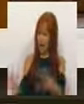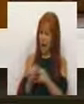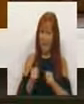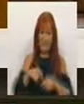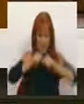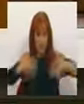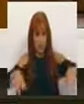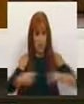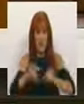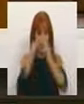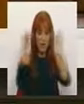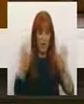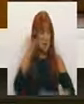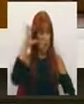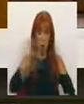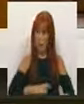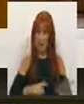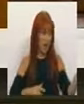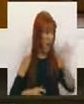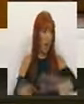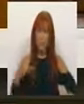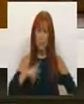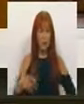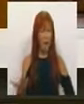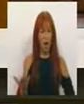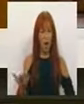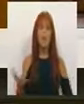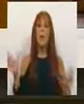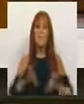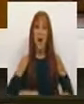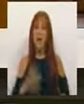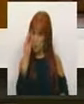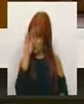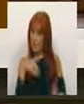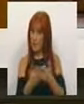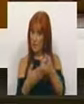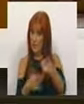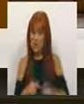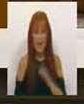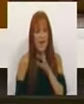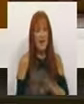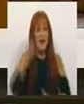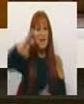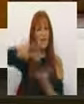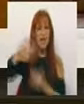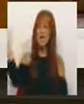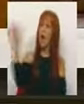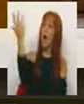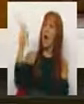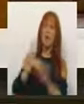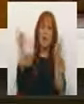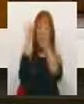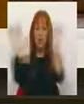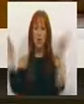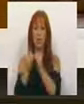essas campanhas internacionais do país para o nosso país mais uma recomendação é criar um centro de excelência internacional